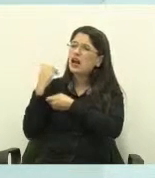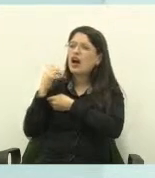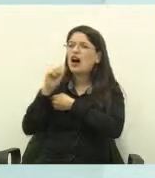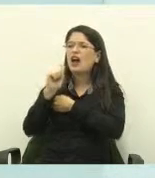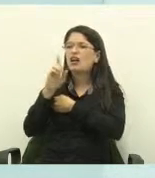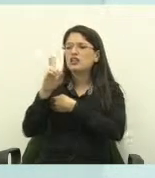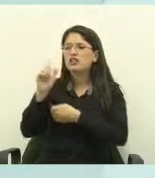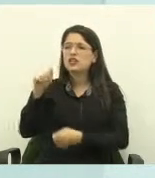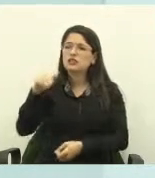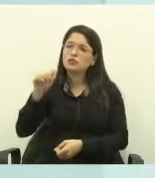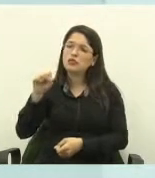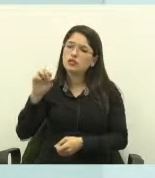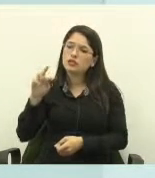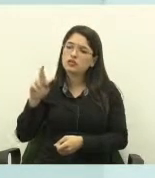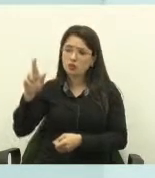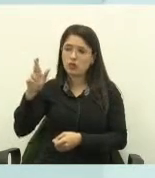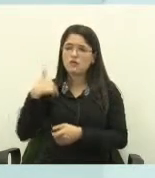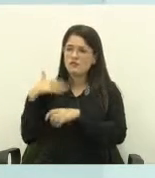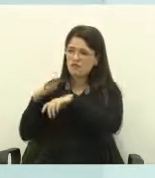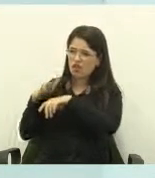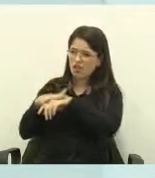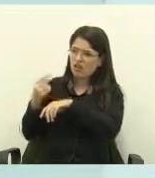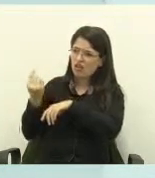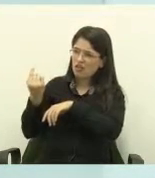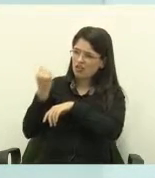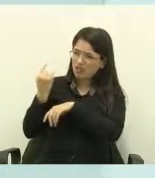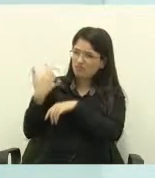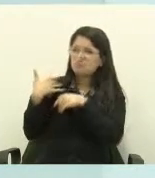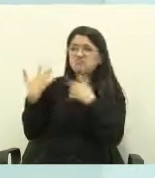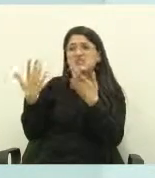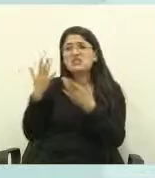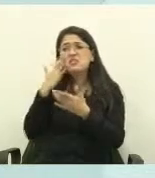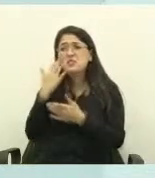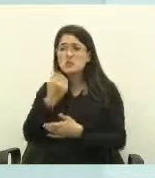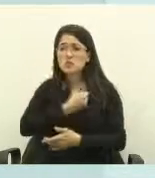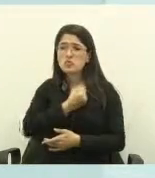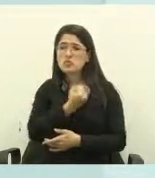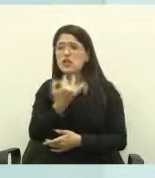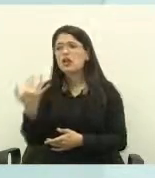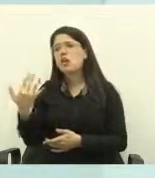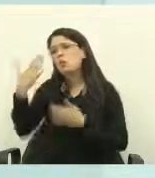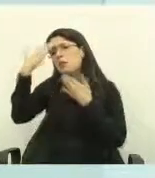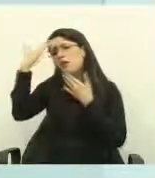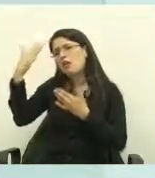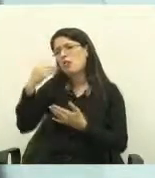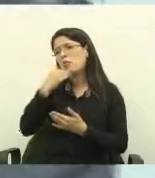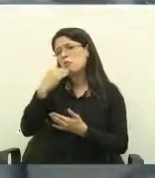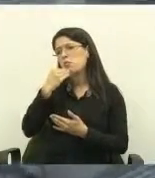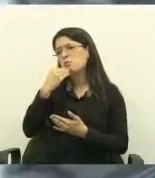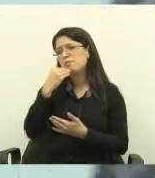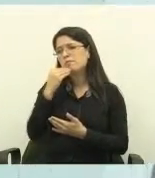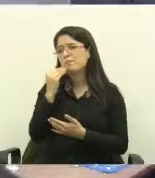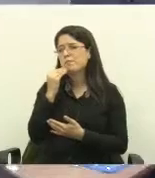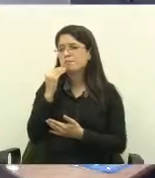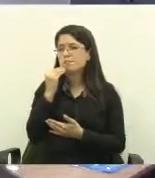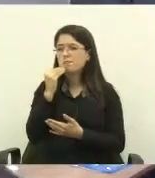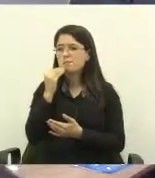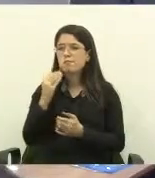feirão. Já tem alguma representatividade em números? Obrigado pela oportunidade.